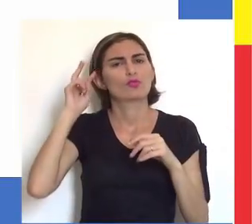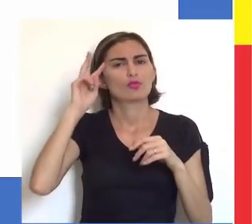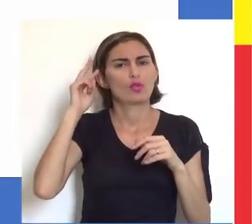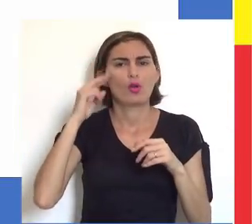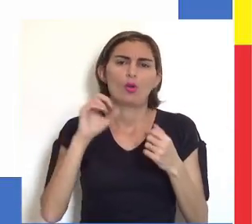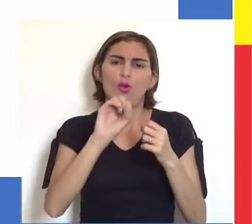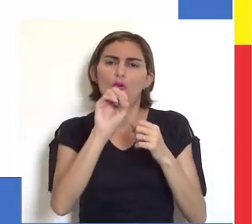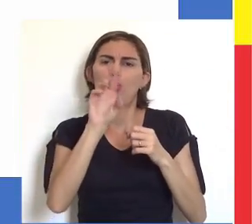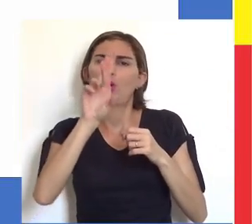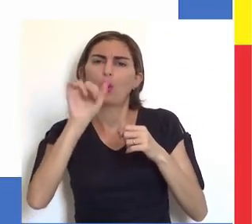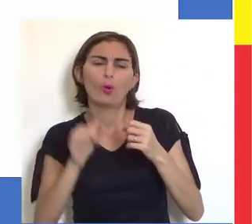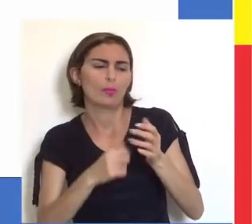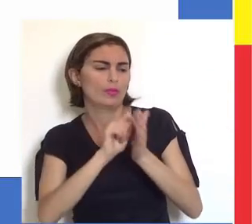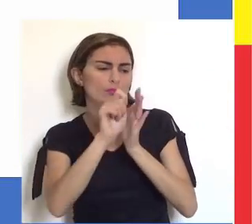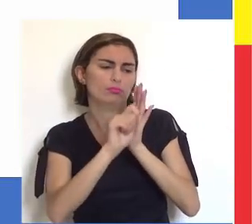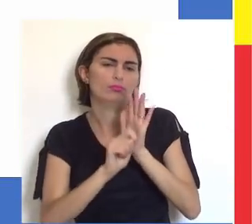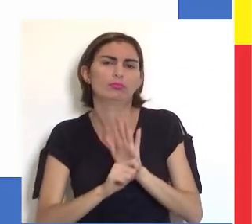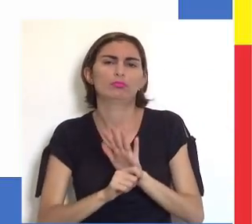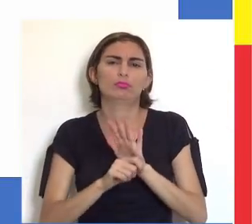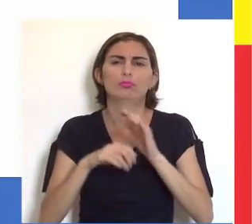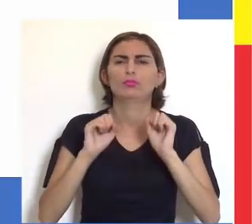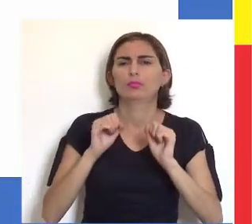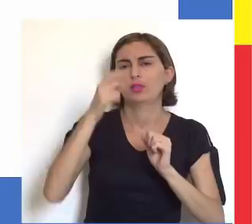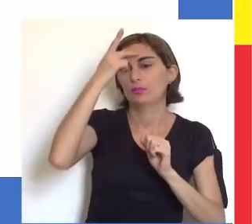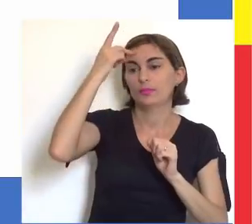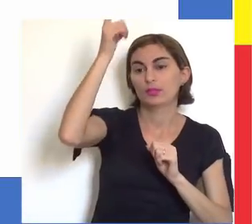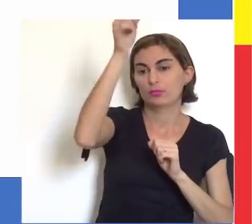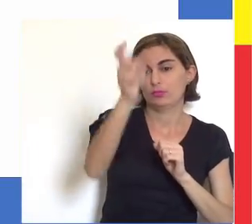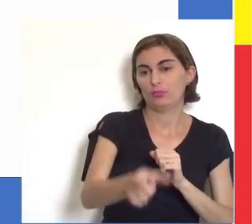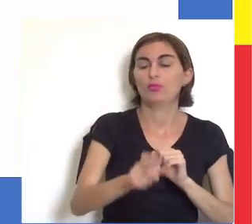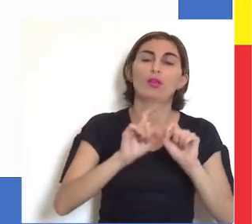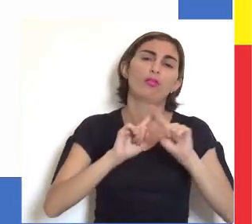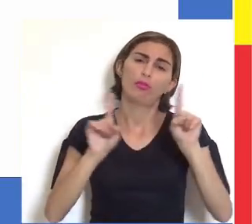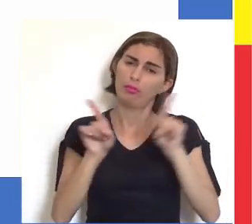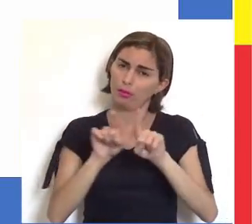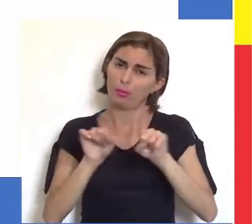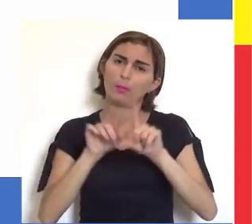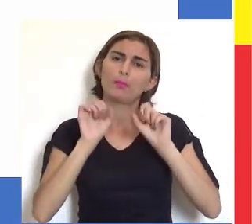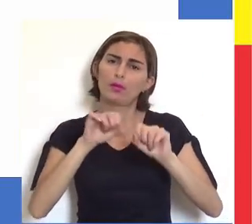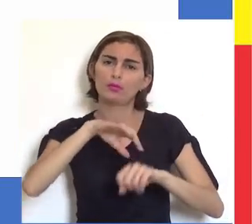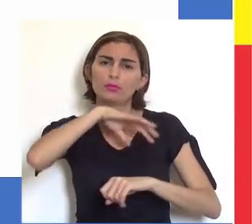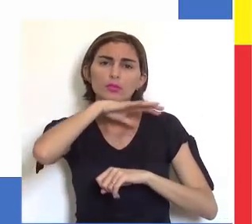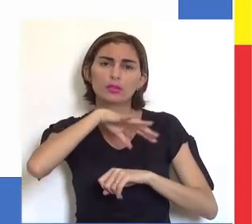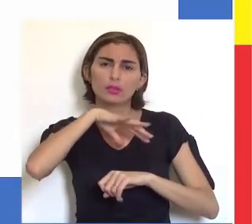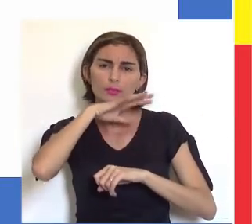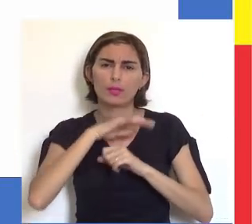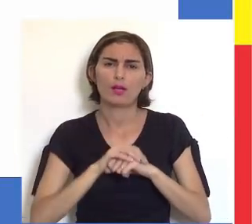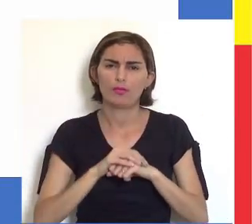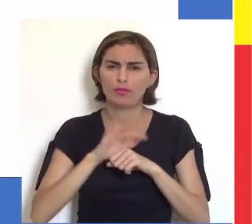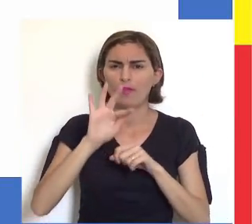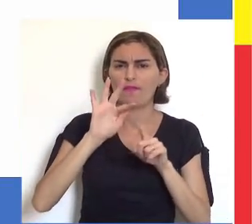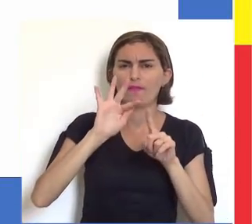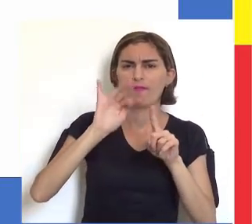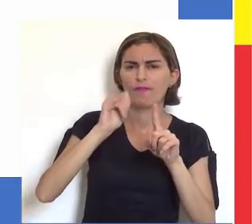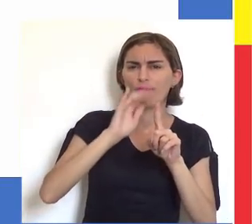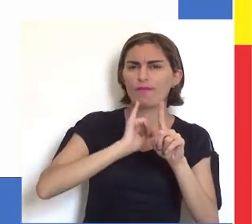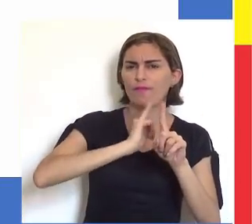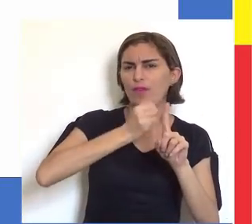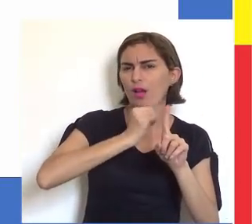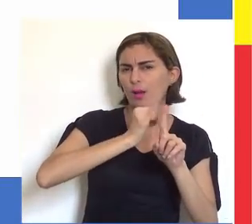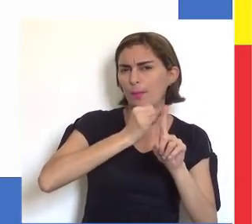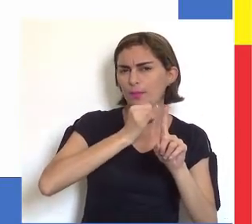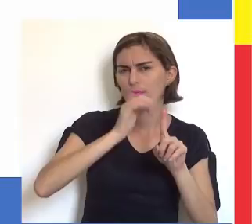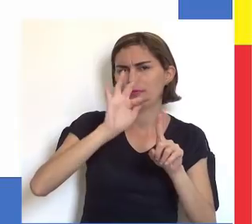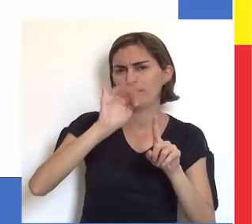obra, ou seja, normalmente pode ser uma pessoa, tá? Mas também pode ser um animal, por exemplo. Lembra das fábulas, né? Tem um montão de